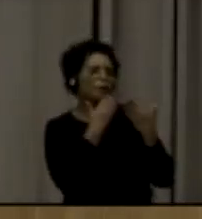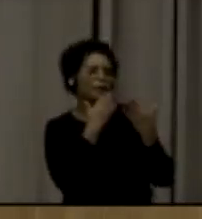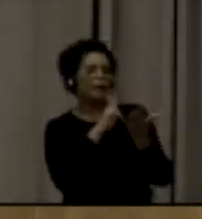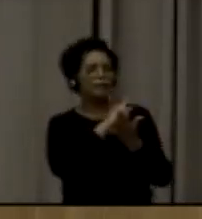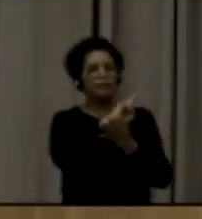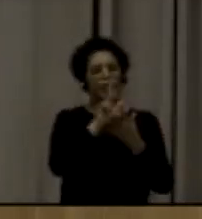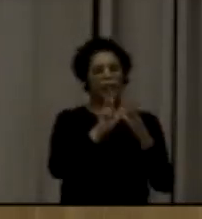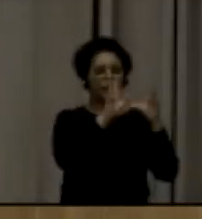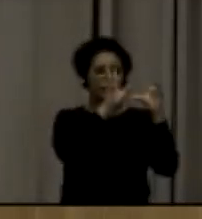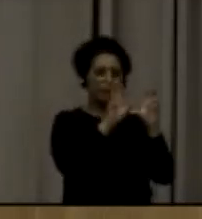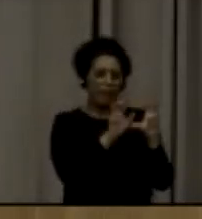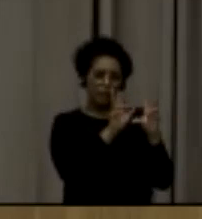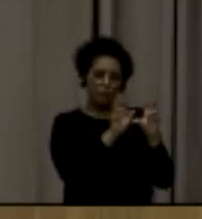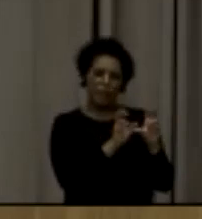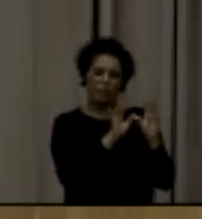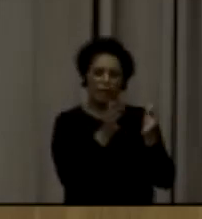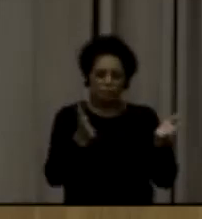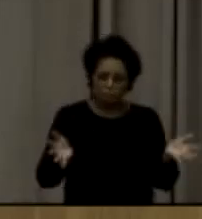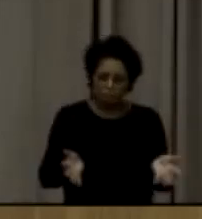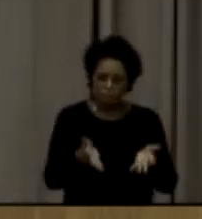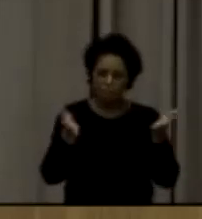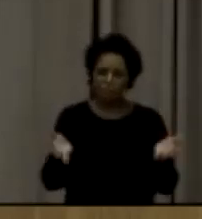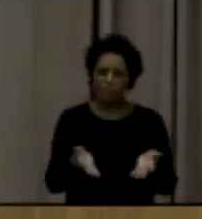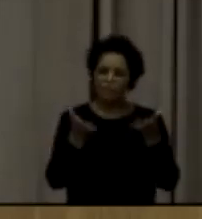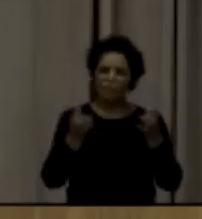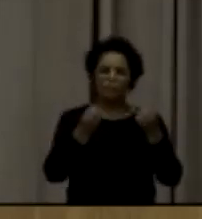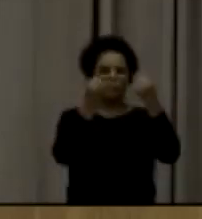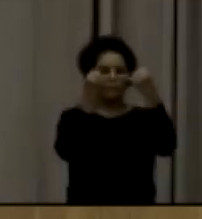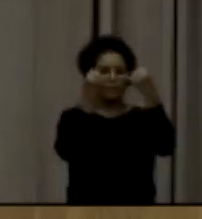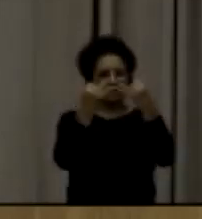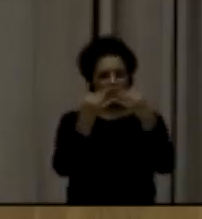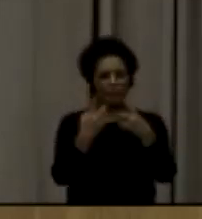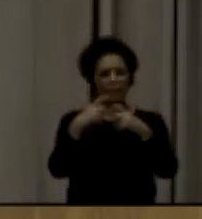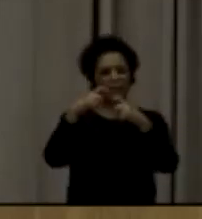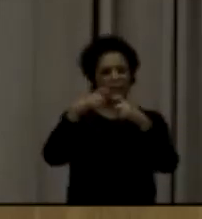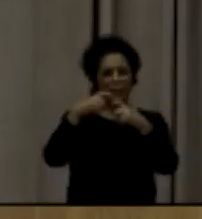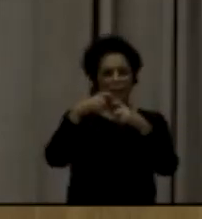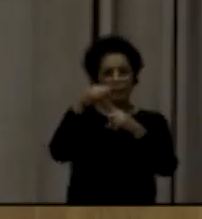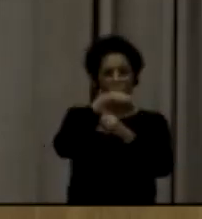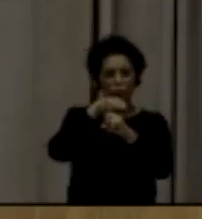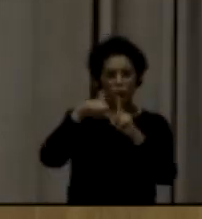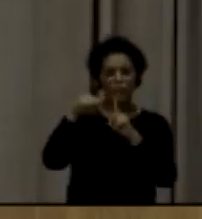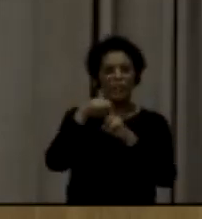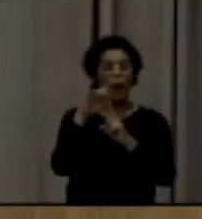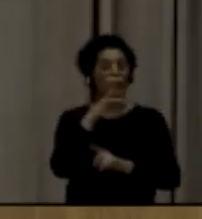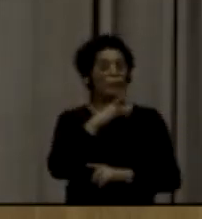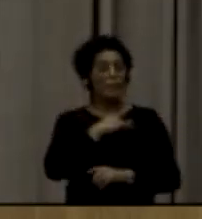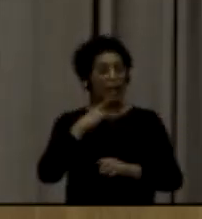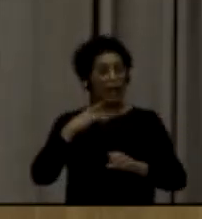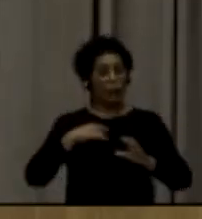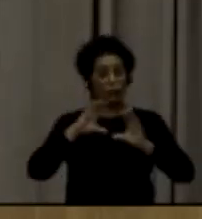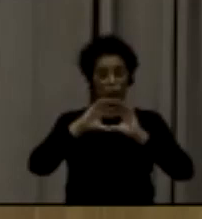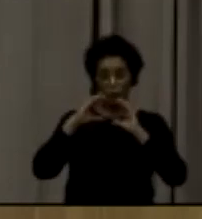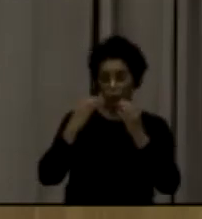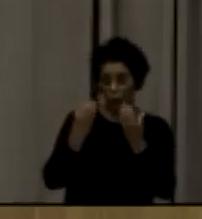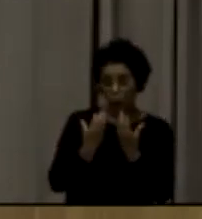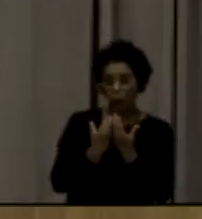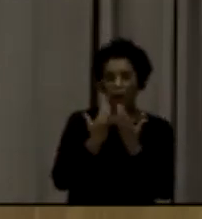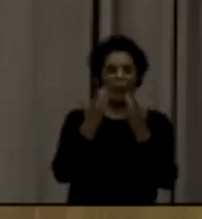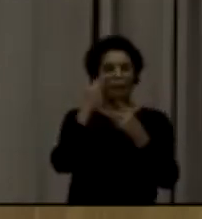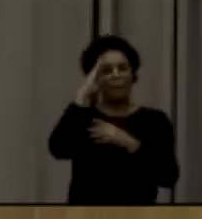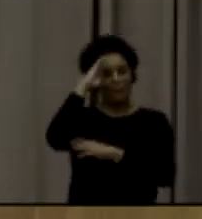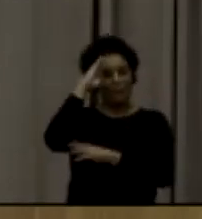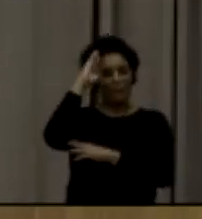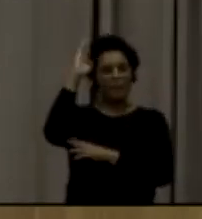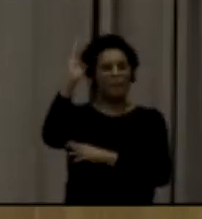para trazer uma sinergia com esse movimento das explicações da medicina social e da saúde coletiva. Especialmente, por exemplo, a